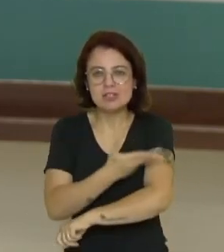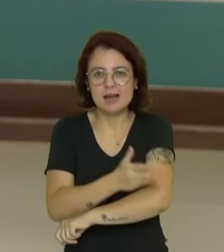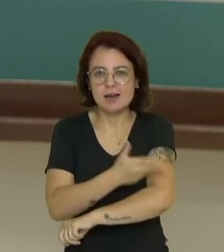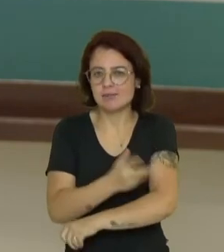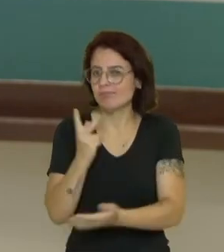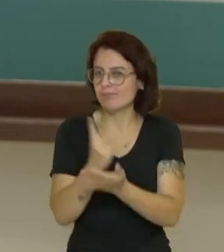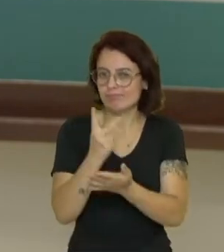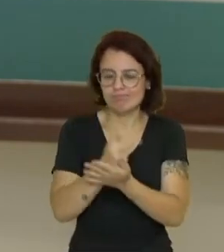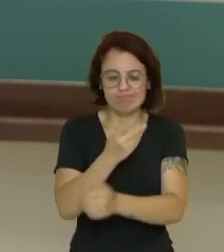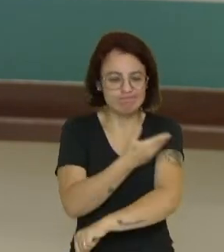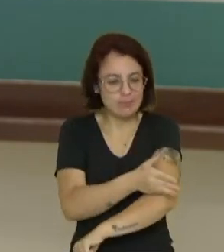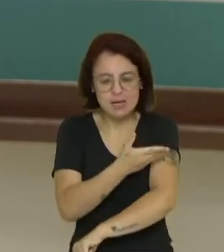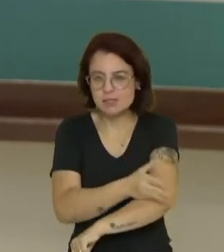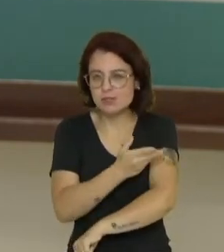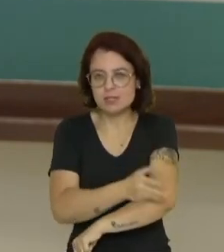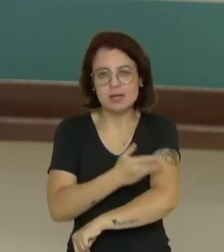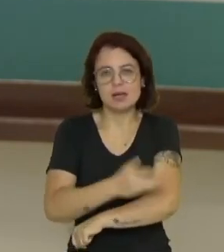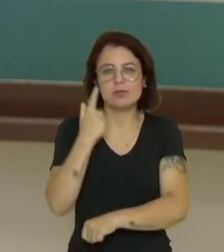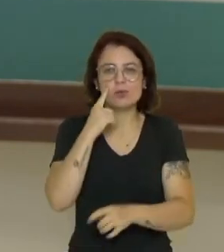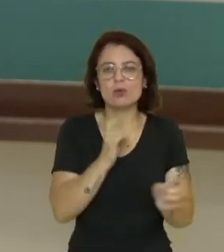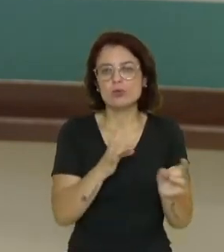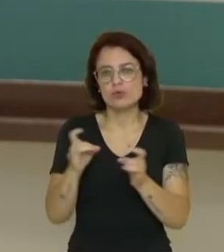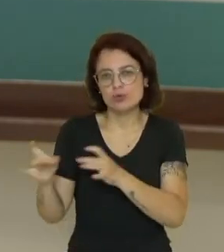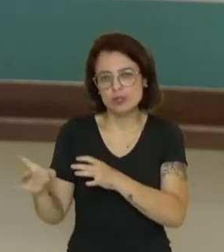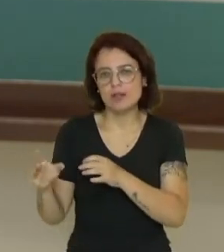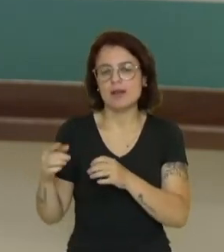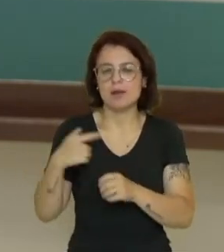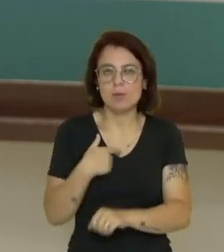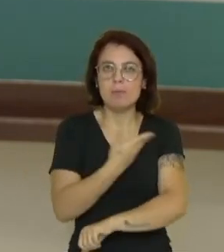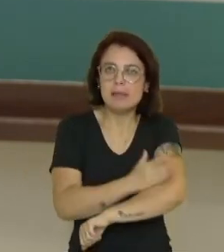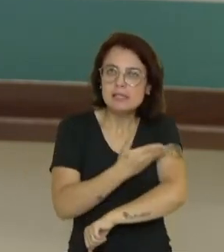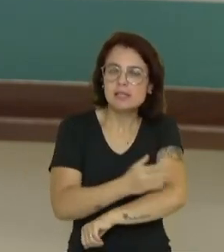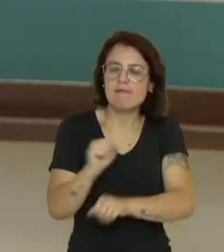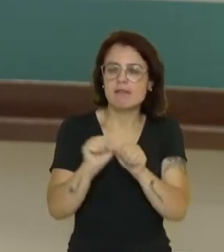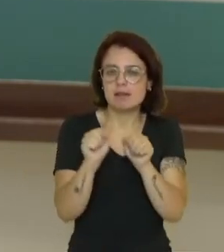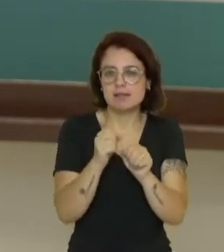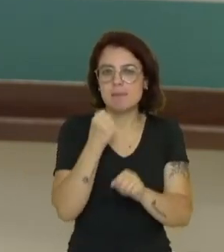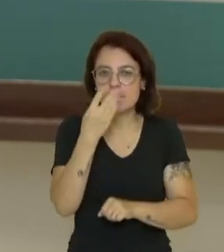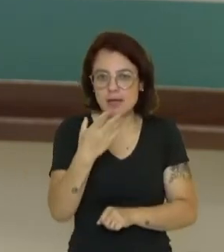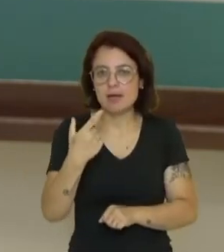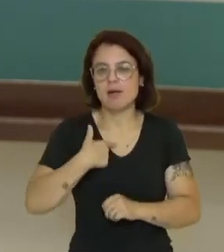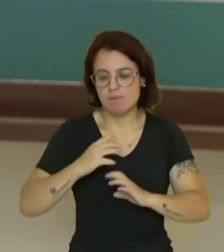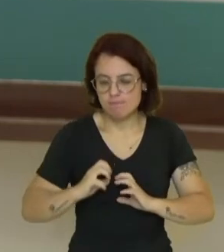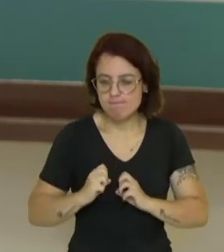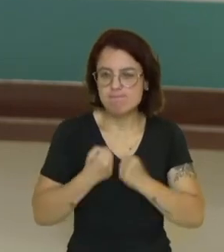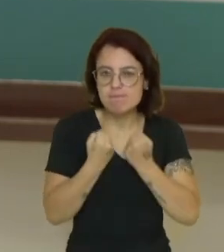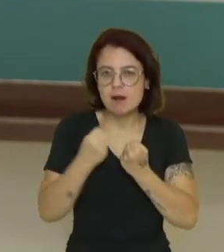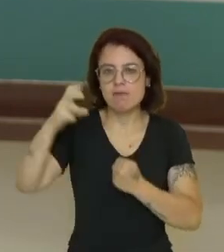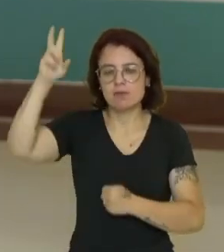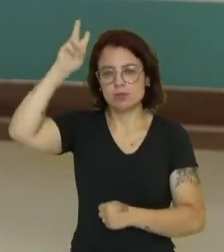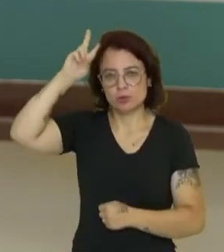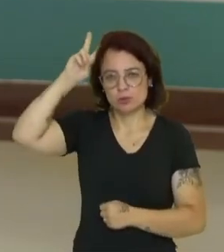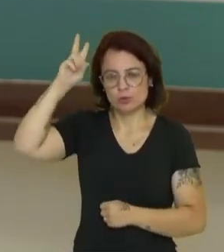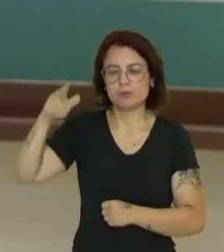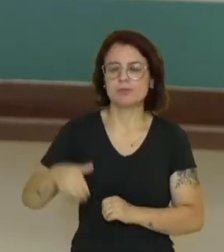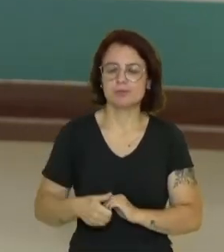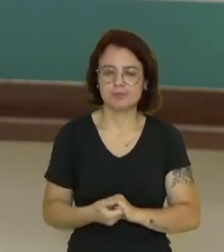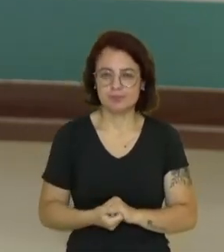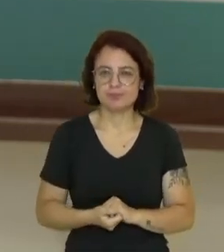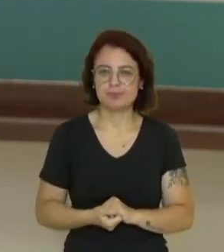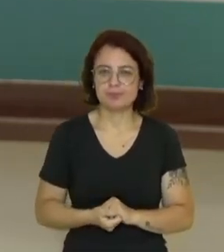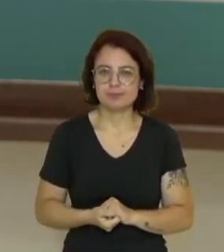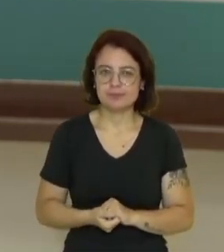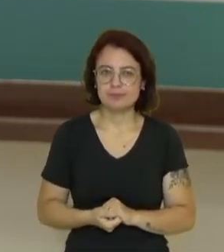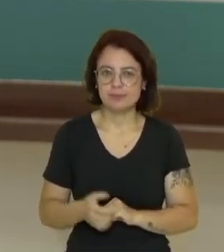É a prática cotidiana da virtude que me faz ser uma pessoa virtuosa. E para eu fazer,